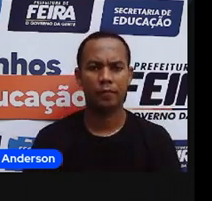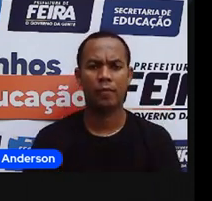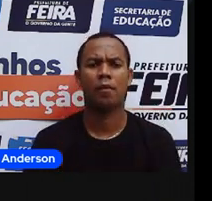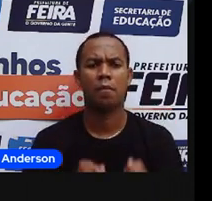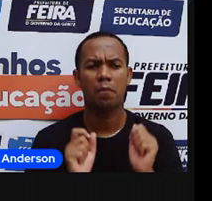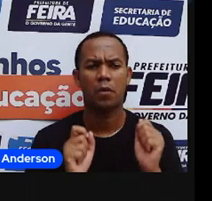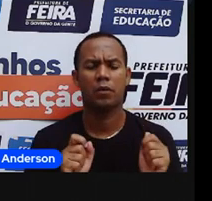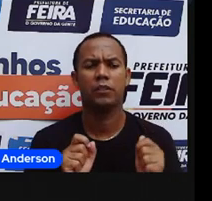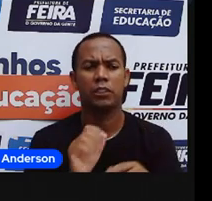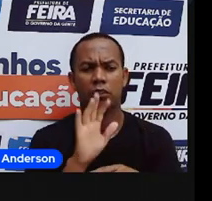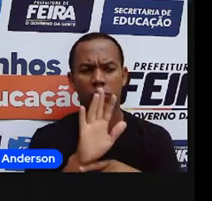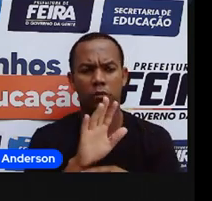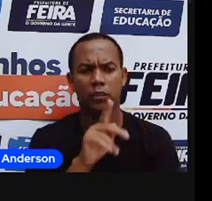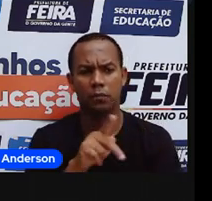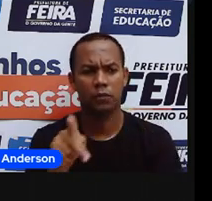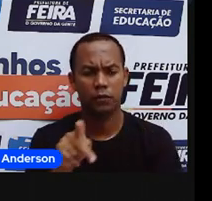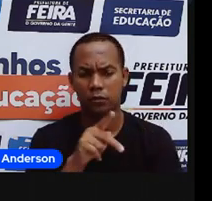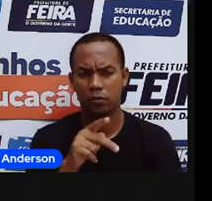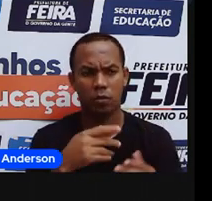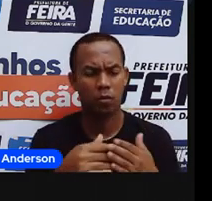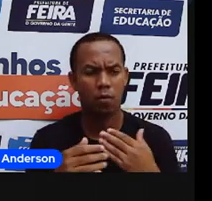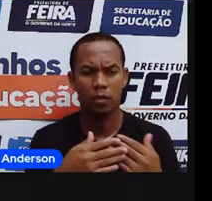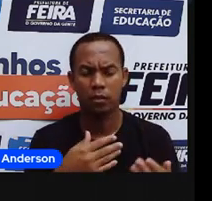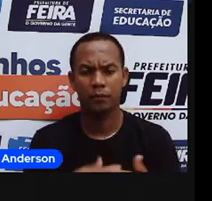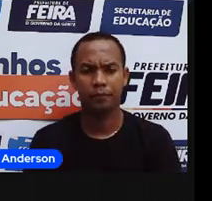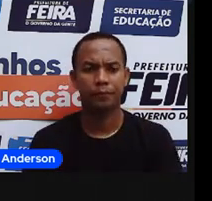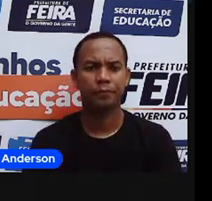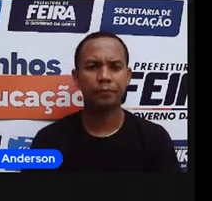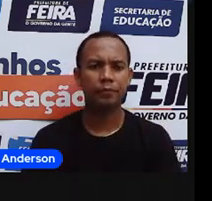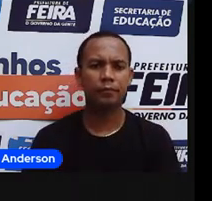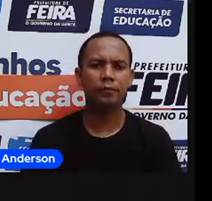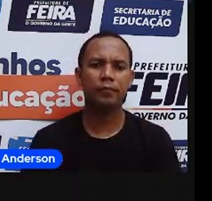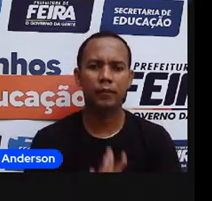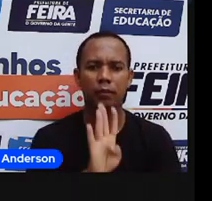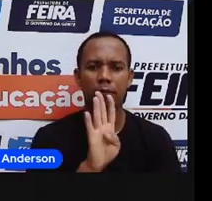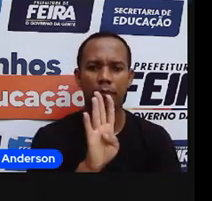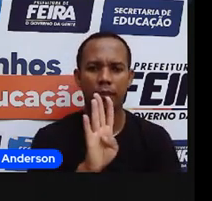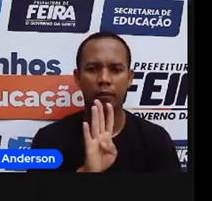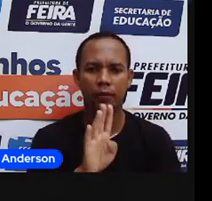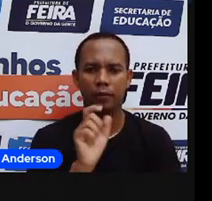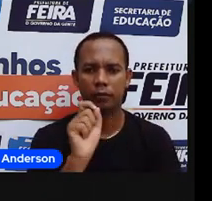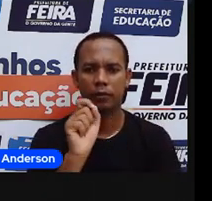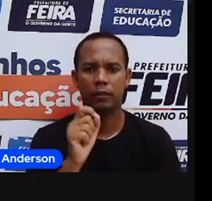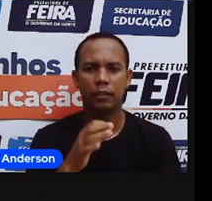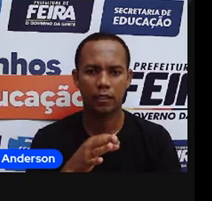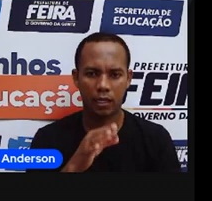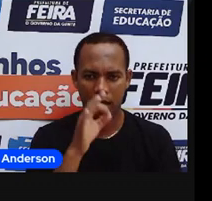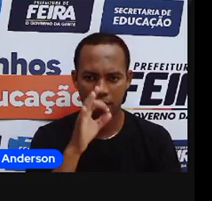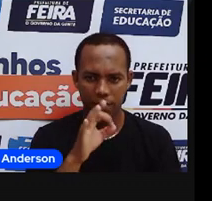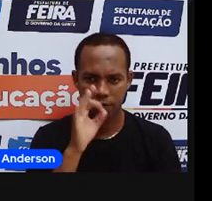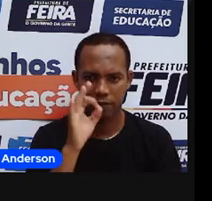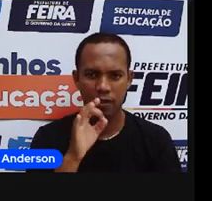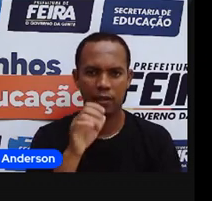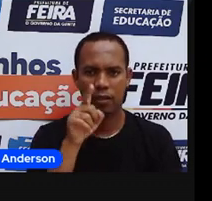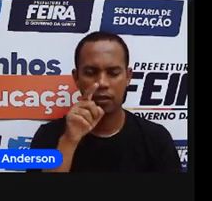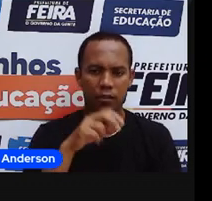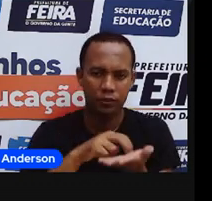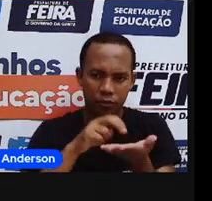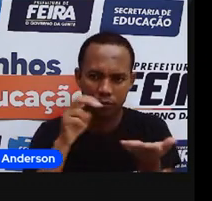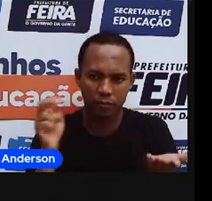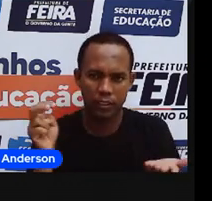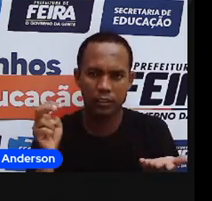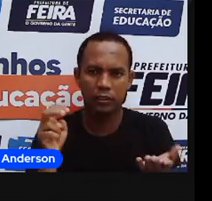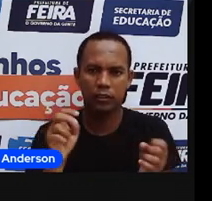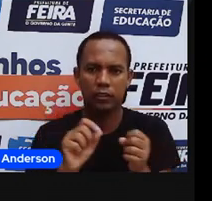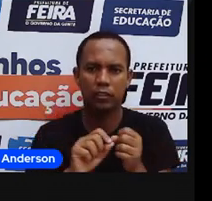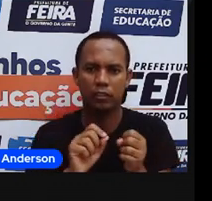pedir ajuda do seu professor. Bom, letra B. Ainda no café da manhã da pensão de Dona Maria, né?